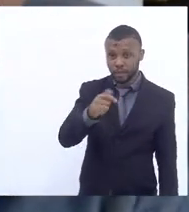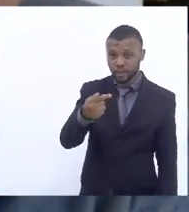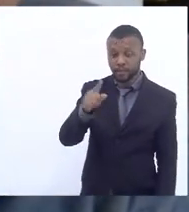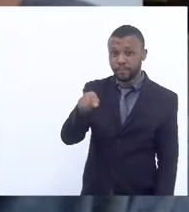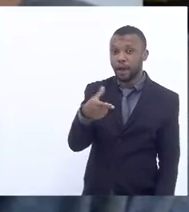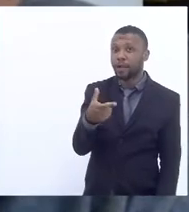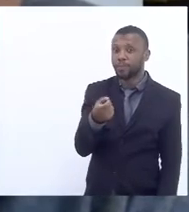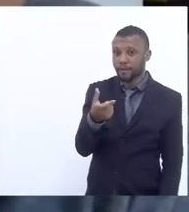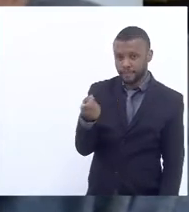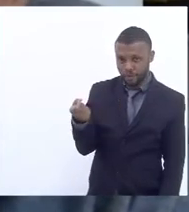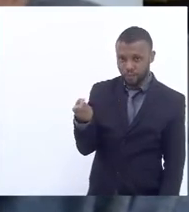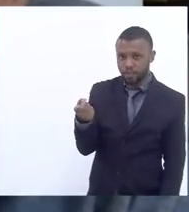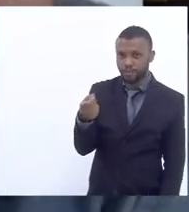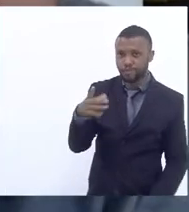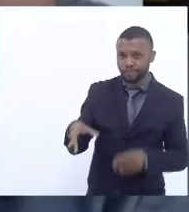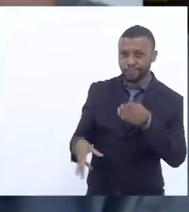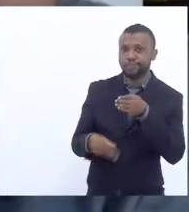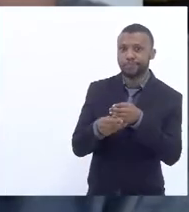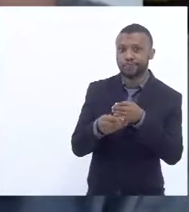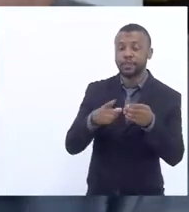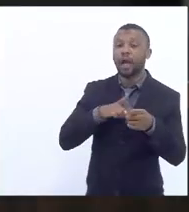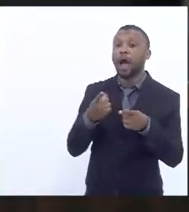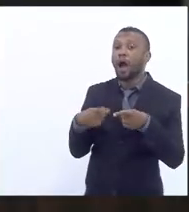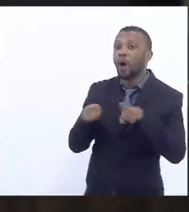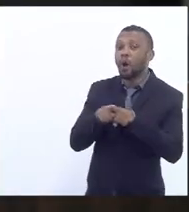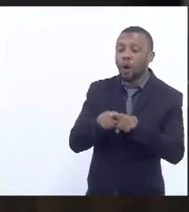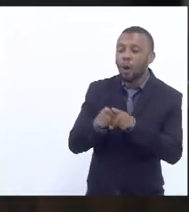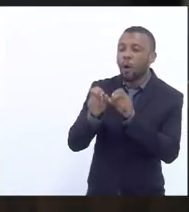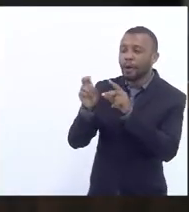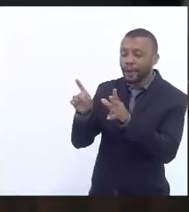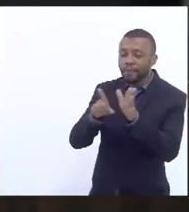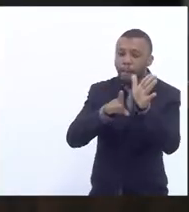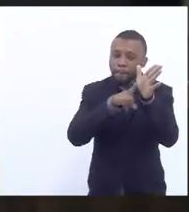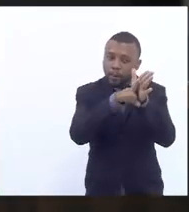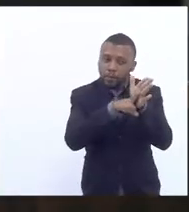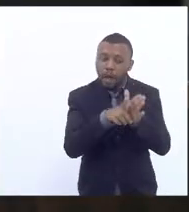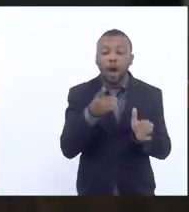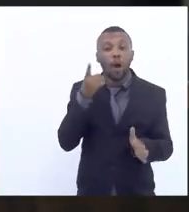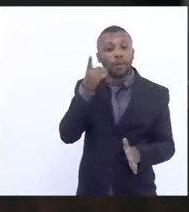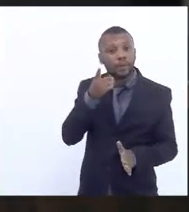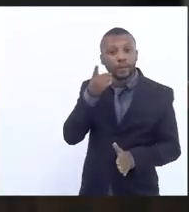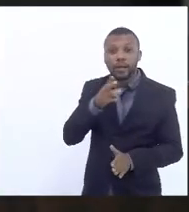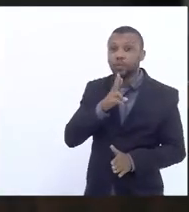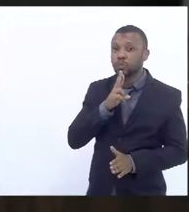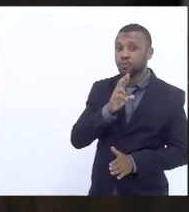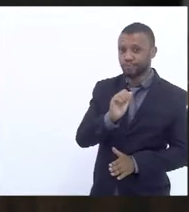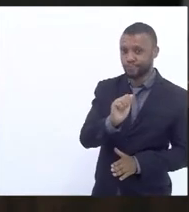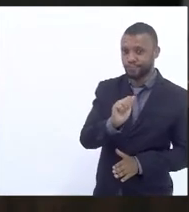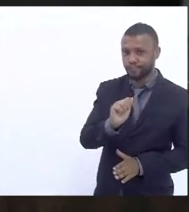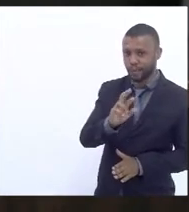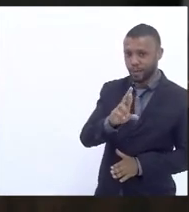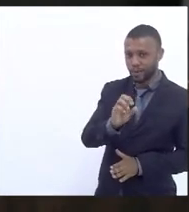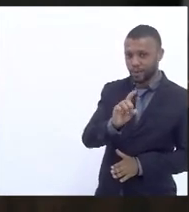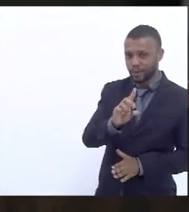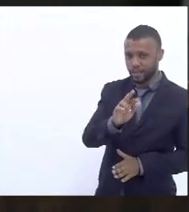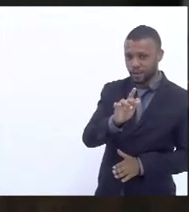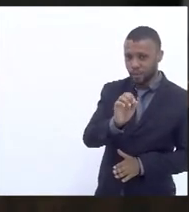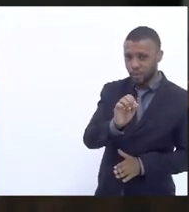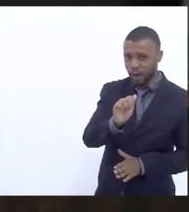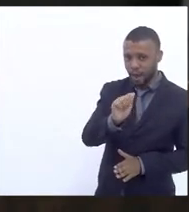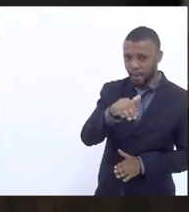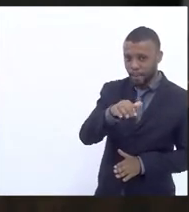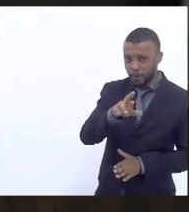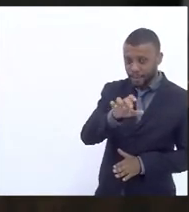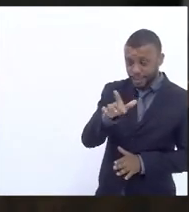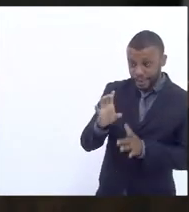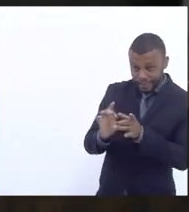487-2020. Então, vamos consultar. Obrigado, deputado. Vou consultar o deputado Rodrigo Amorim, se ele abre coautoria para o deputado